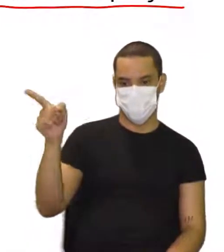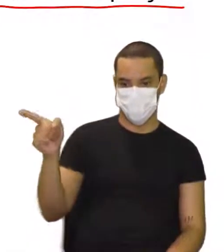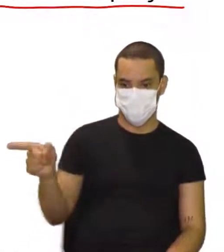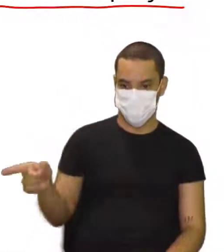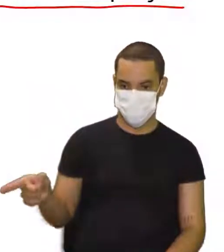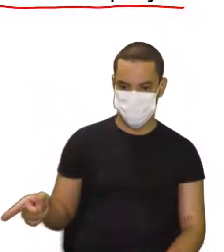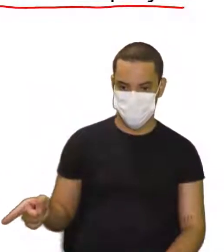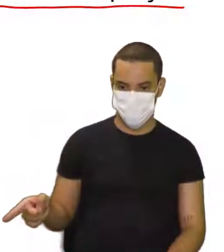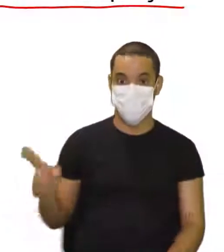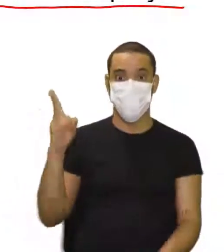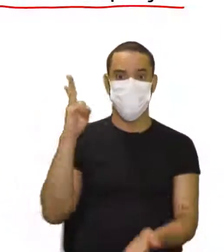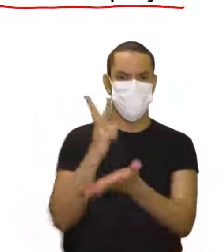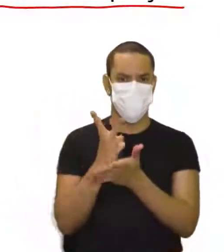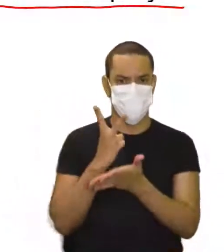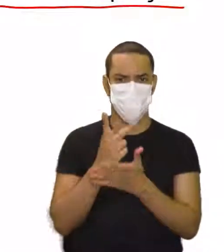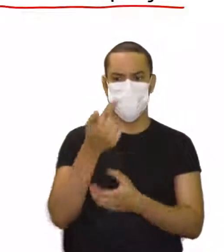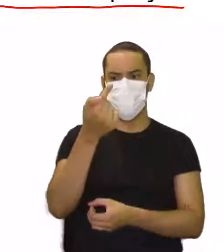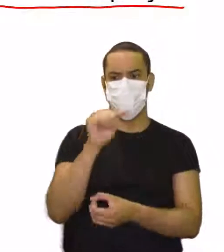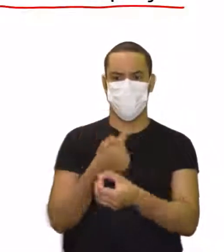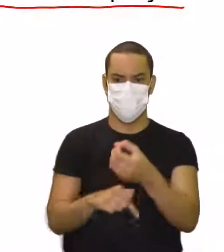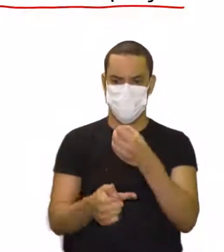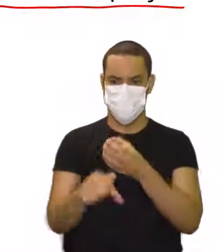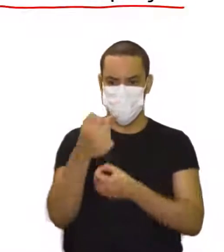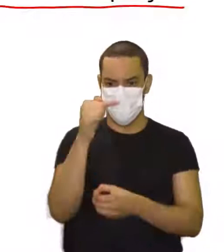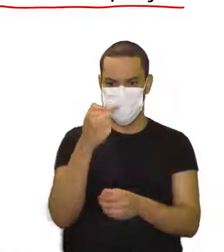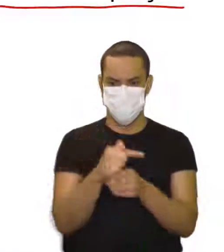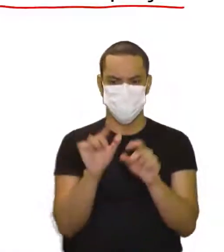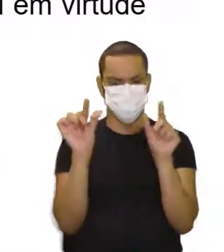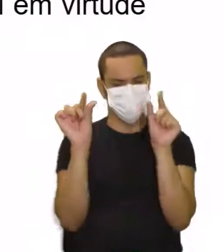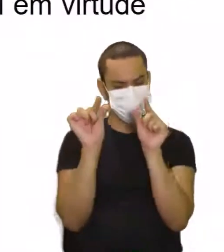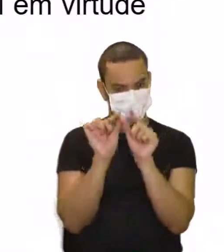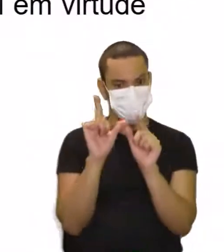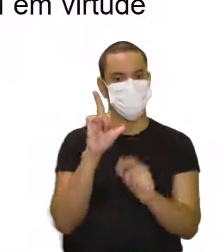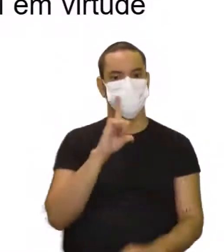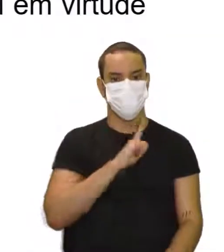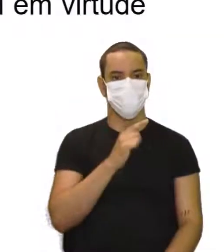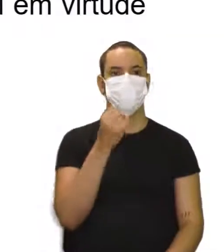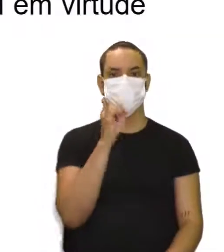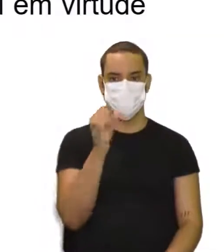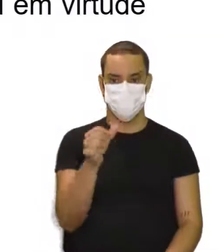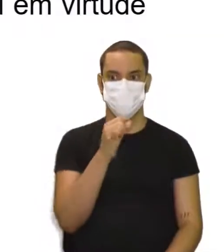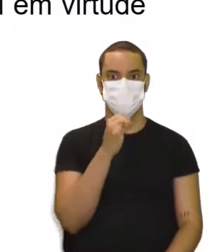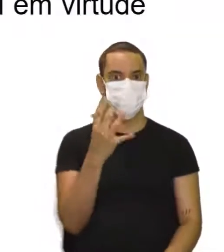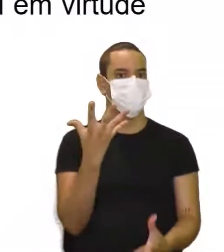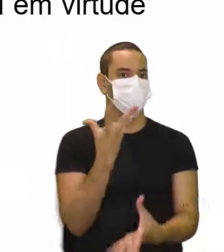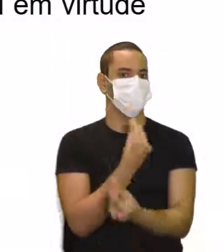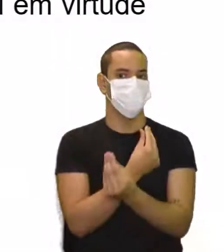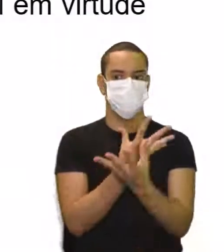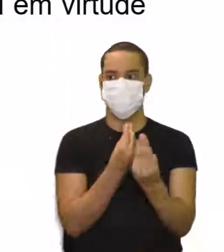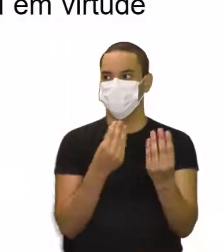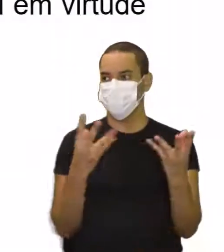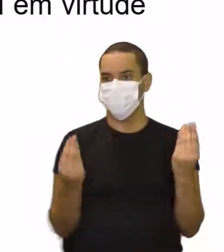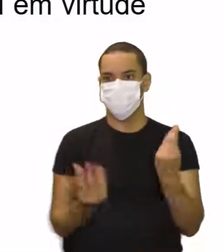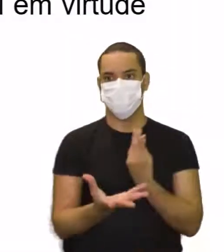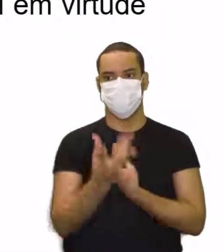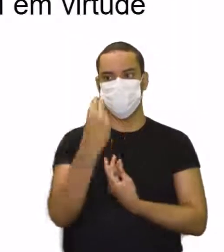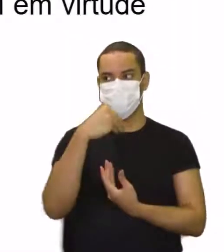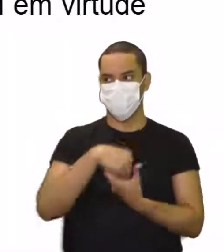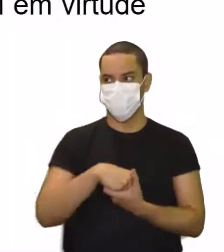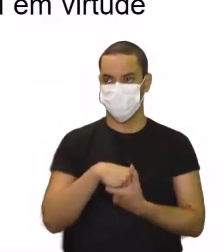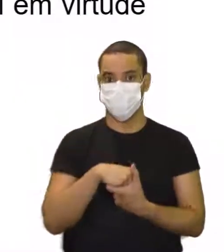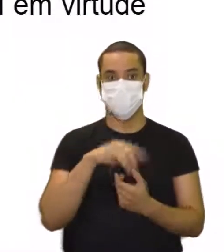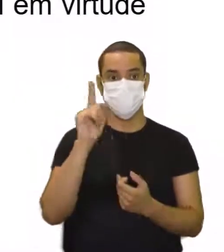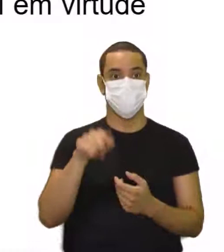tendo uma massa muito pequena, tem uma quantidade de energia enorme. Esta equação é